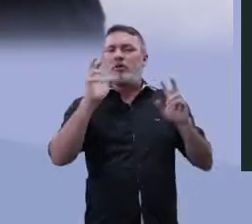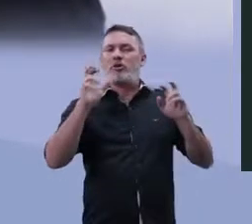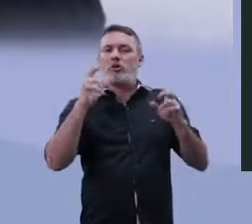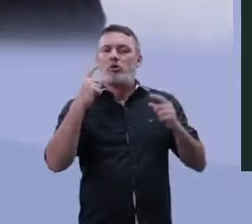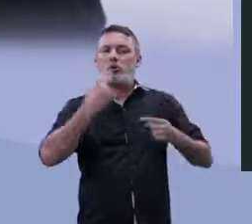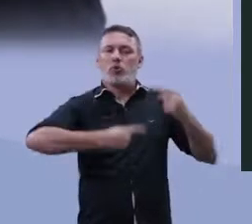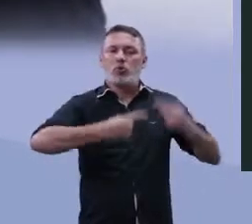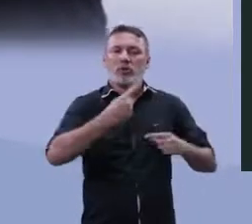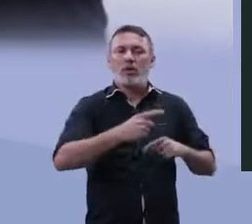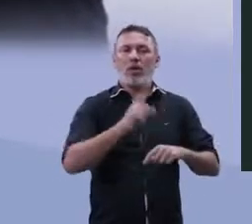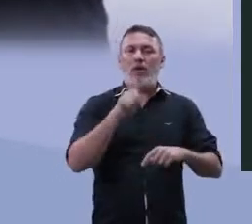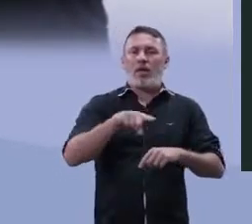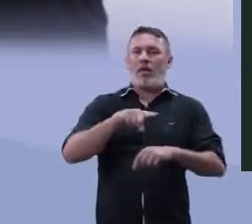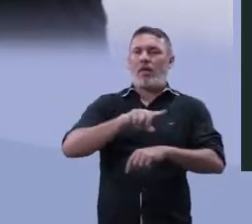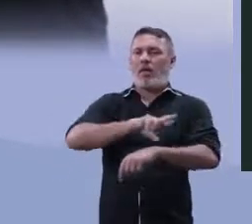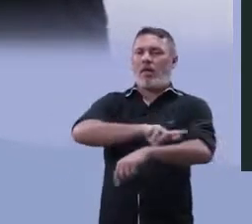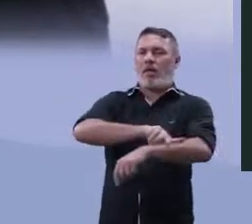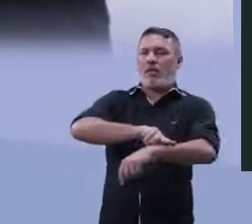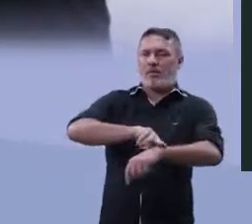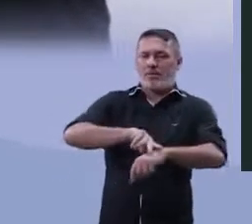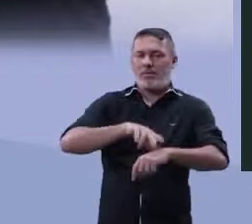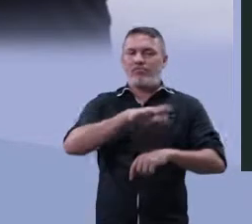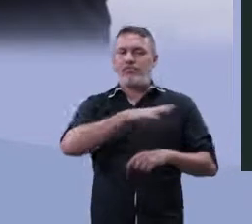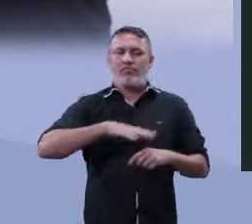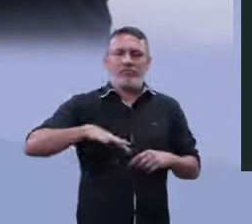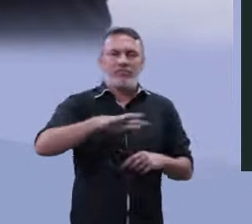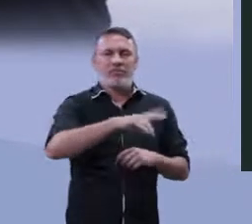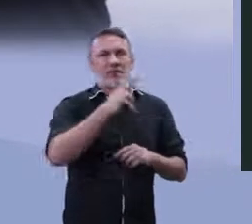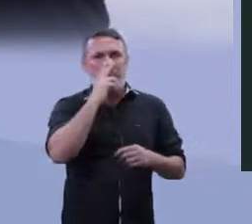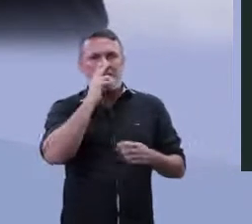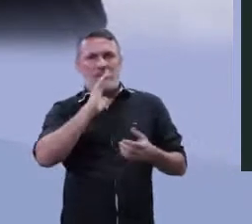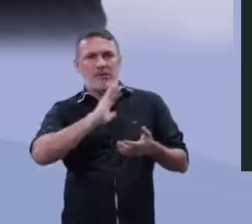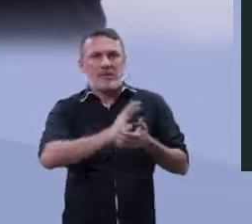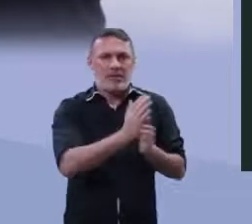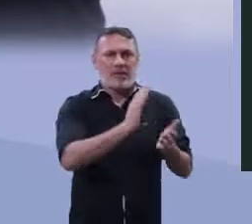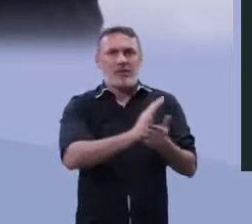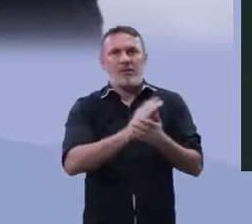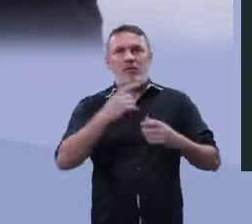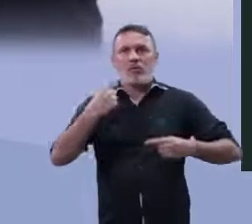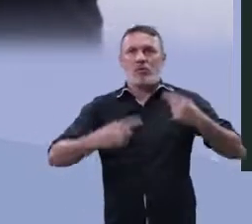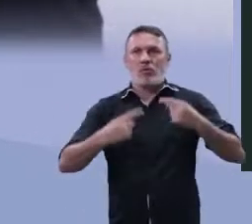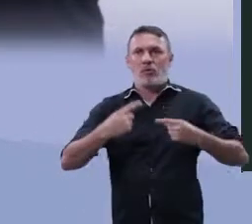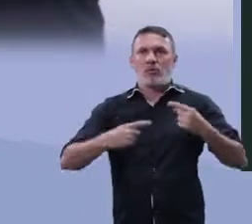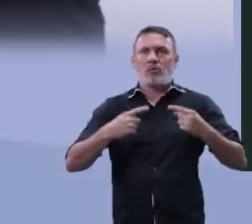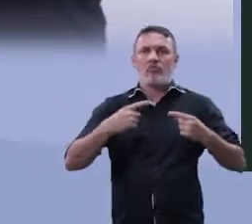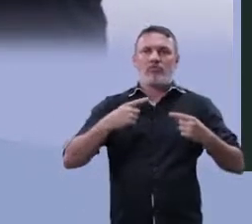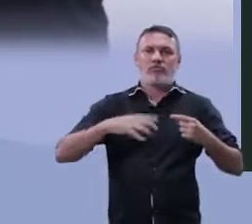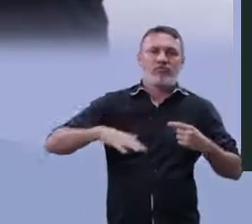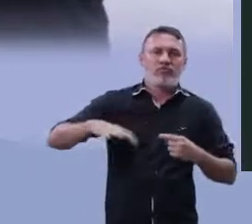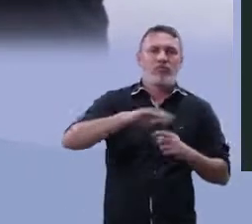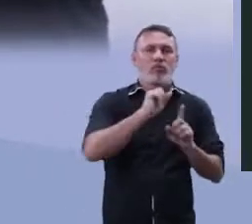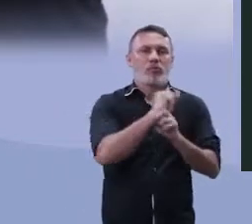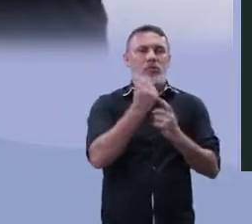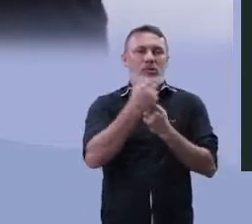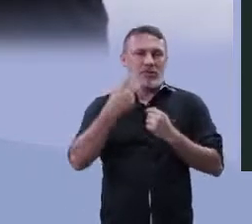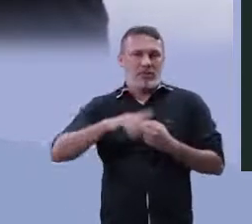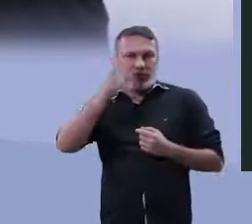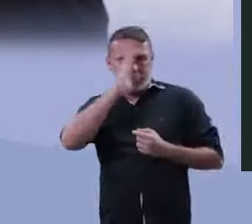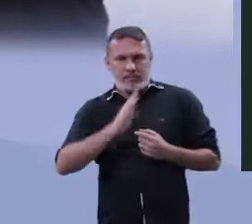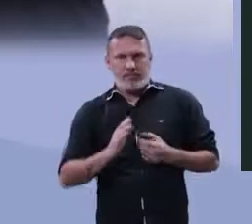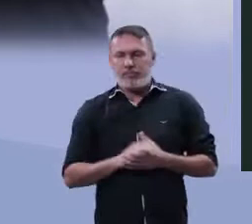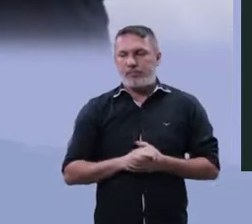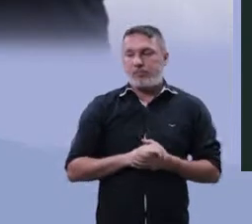discussão racializada, né, na mesma linha também de Oliveira Viana, que racializam a discussão sobre a sociedade